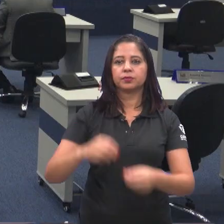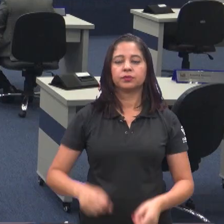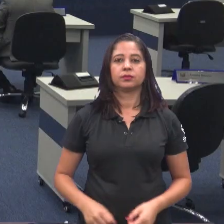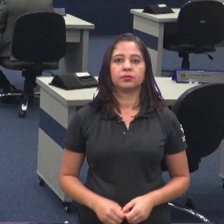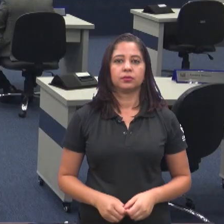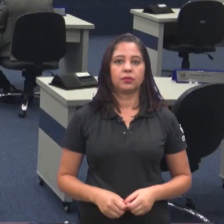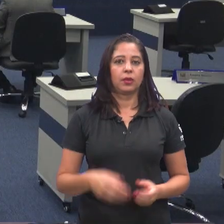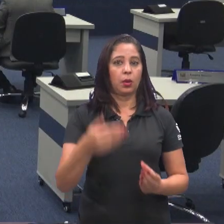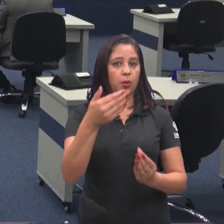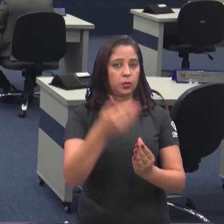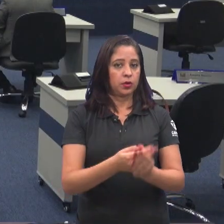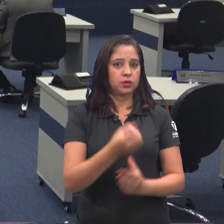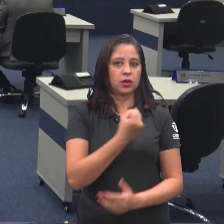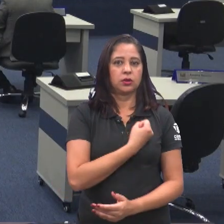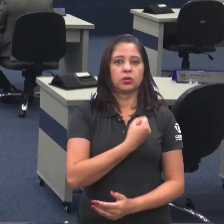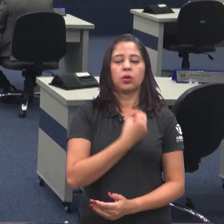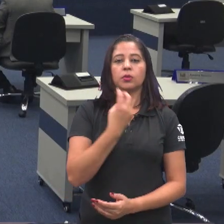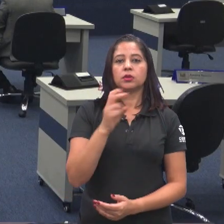Processo número